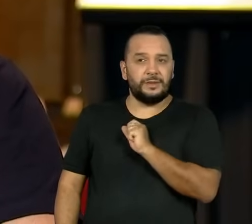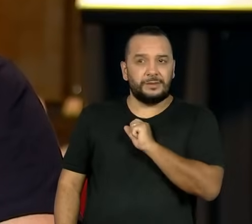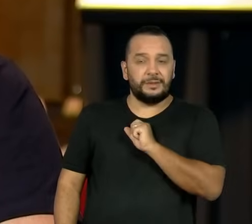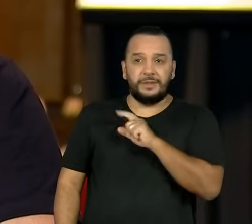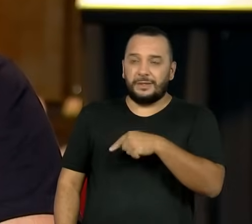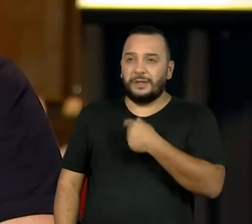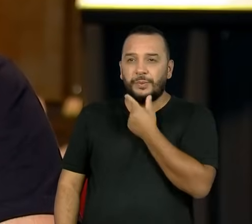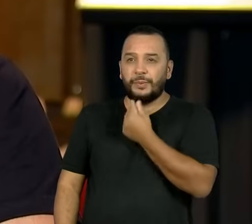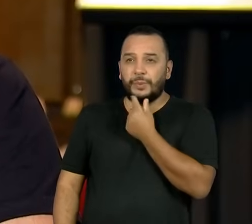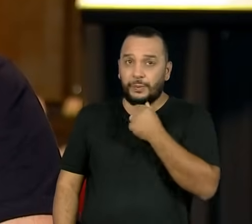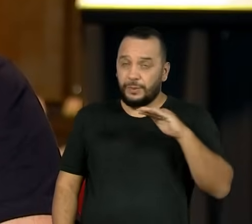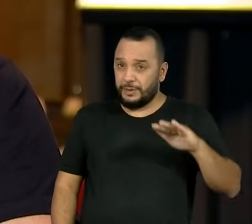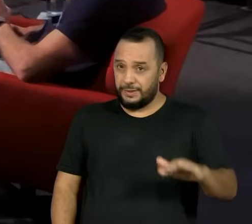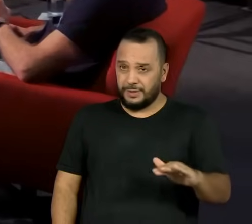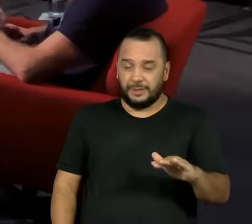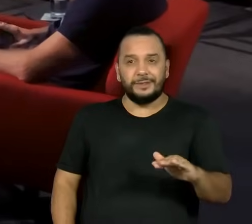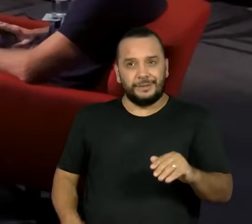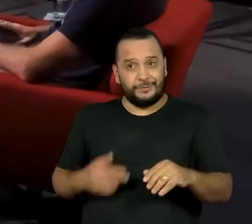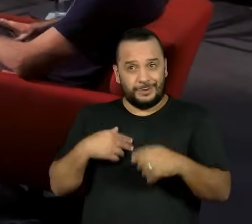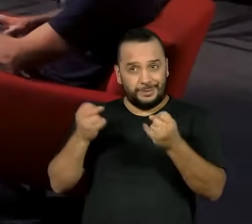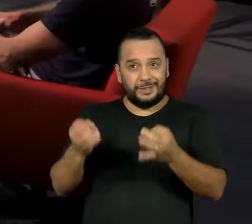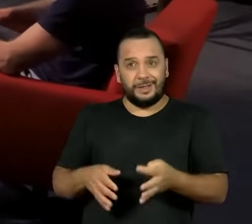vou ver se eu consigo contar essa história sem chorar.